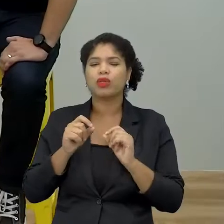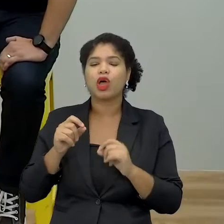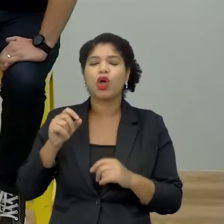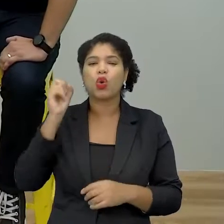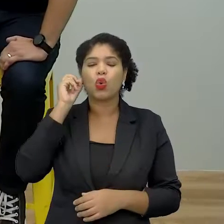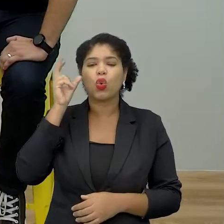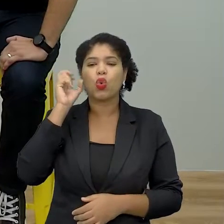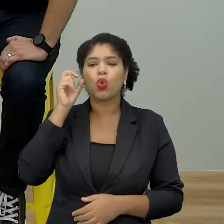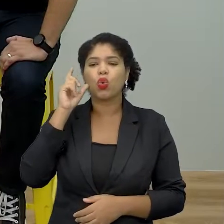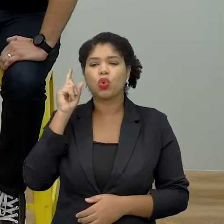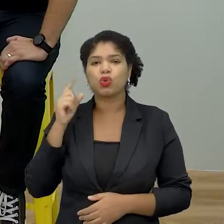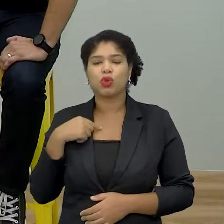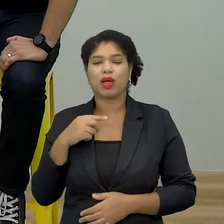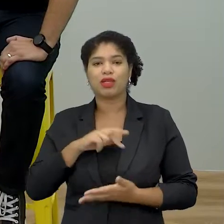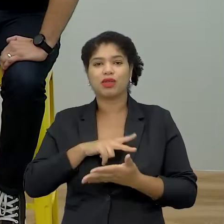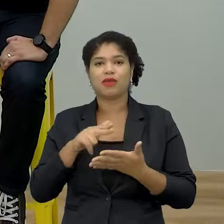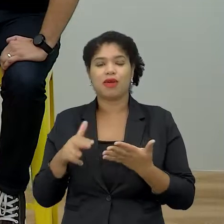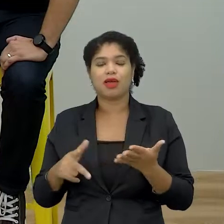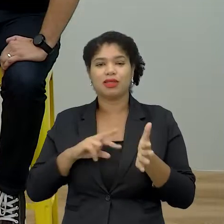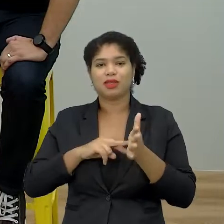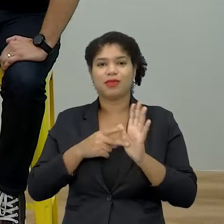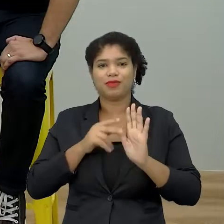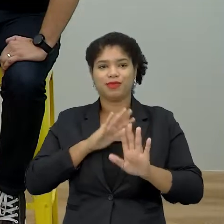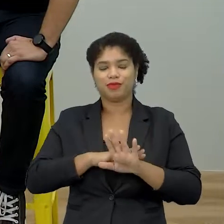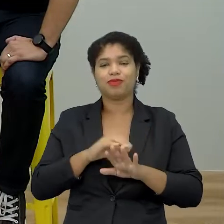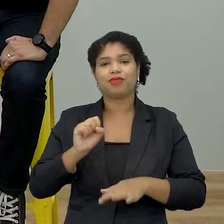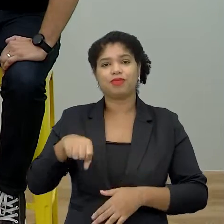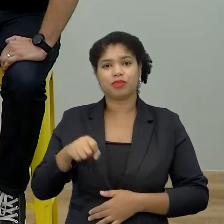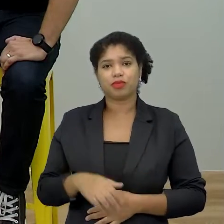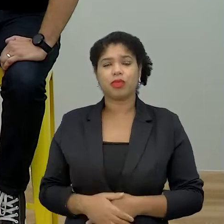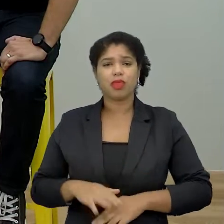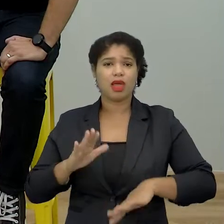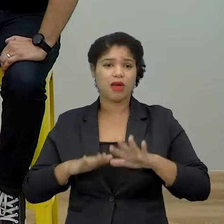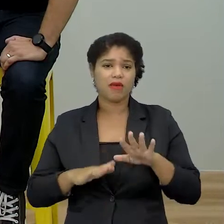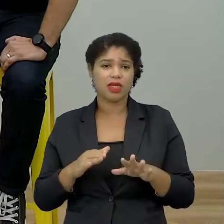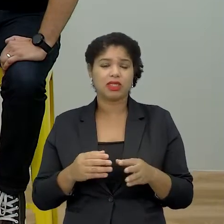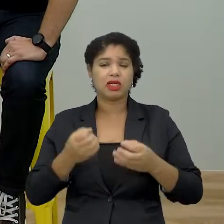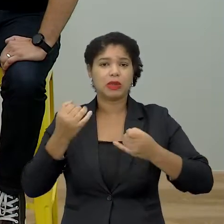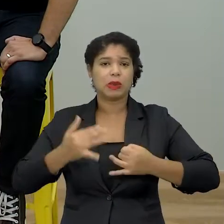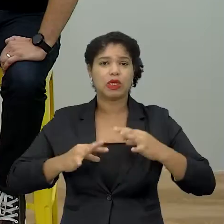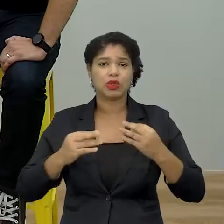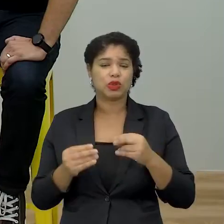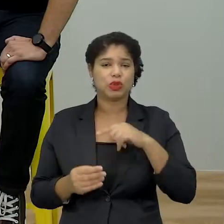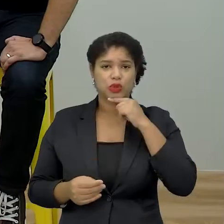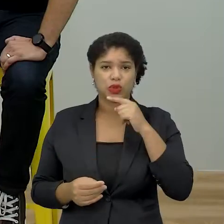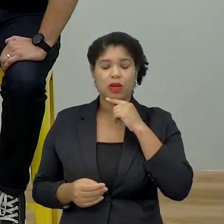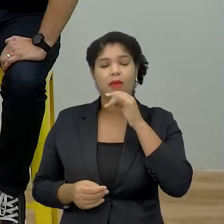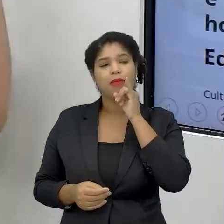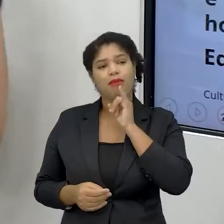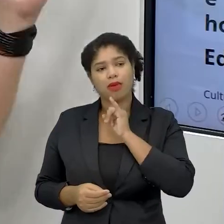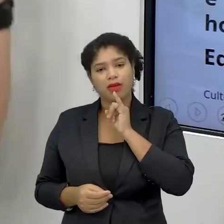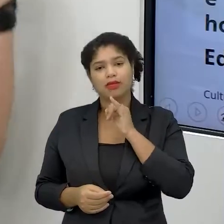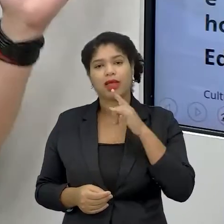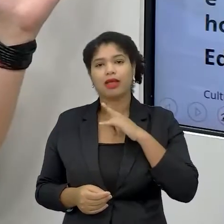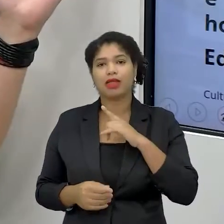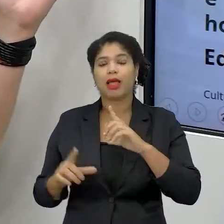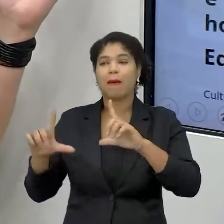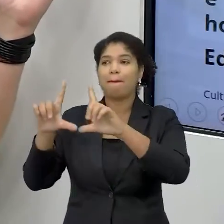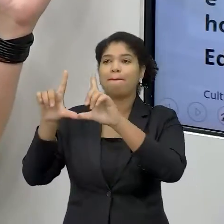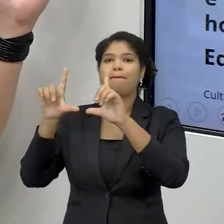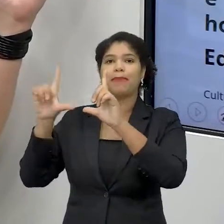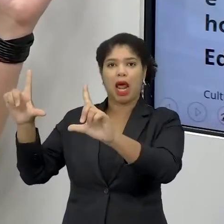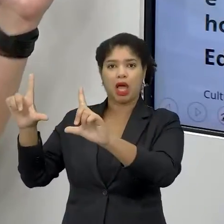cultura, ela é uma teia de significados, e significados que nem sempre são explícitos. Então, por exemplo, se você vê uma placa na